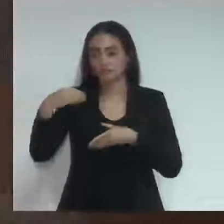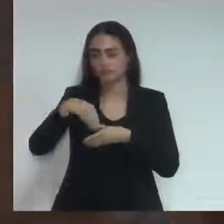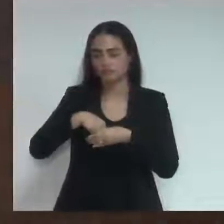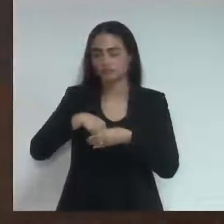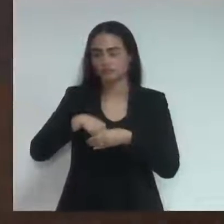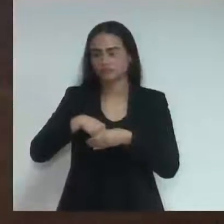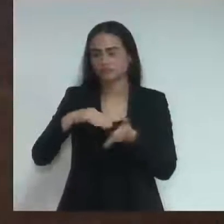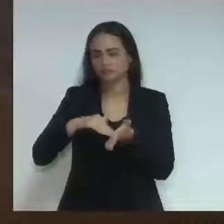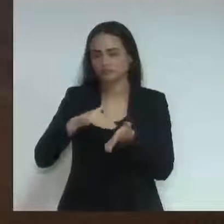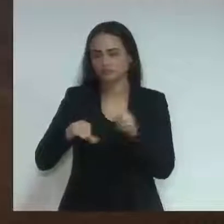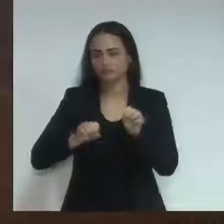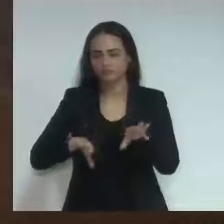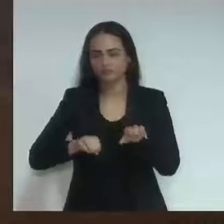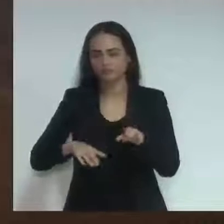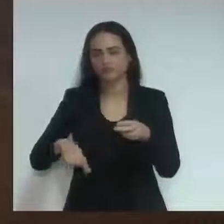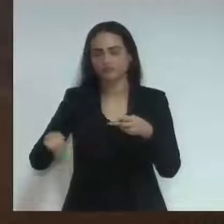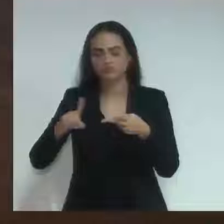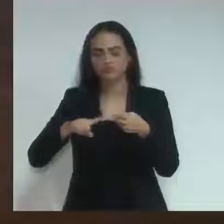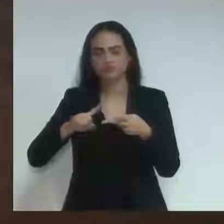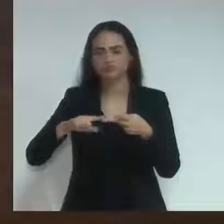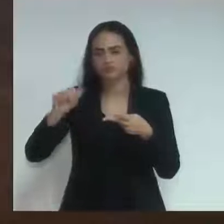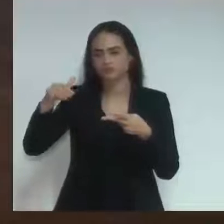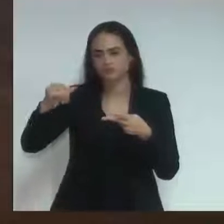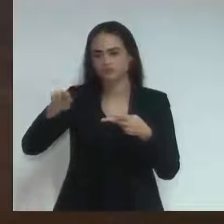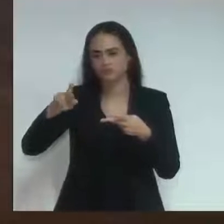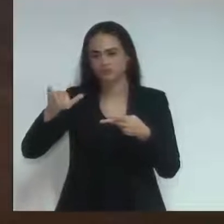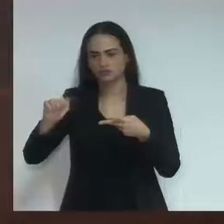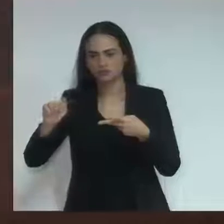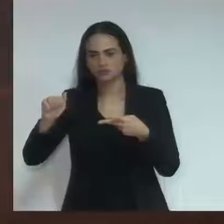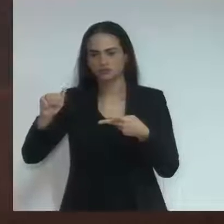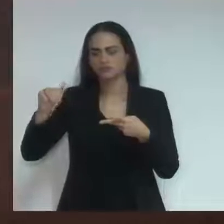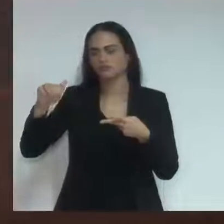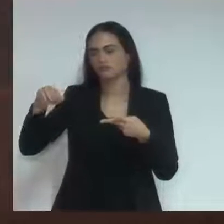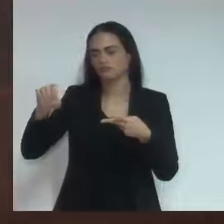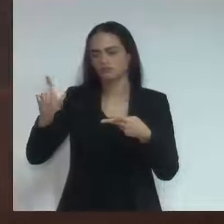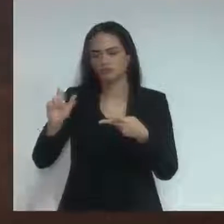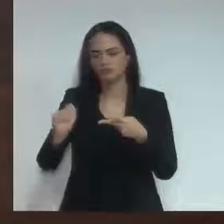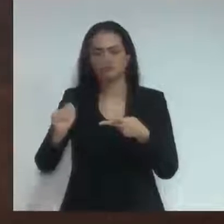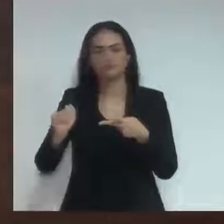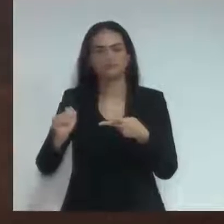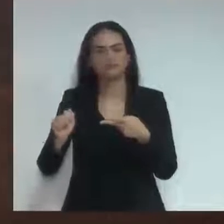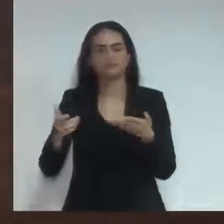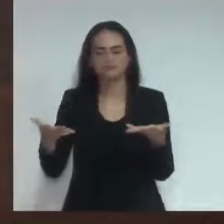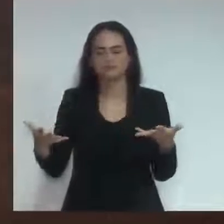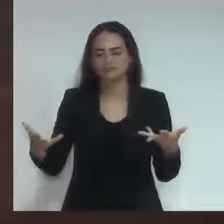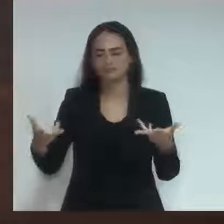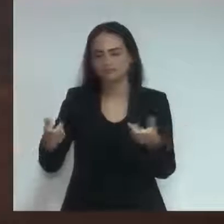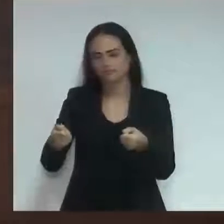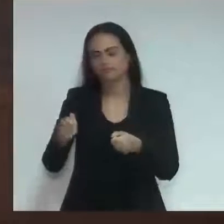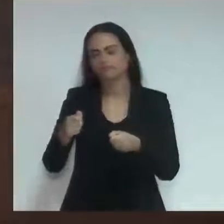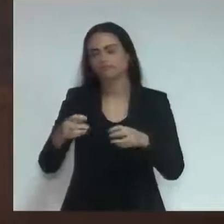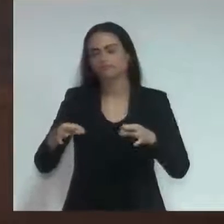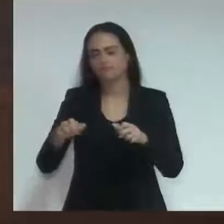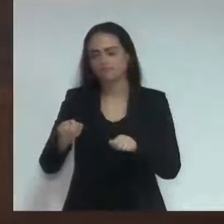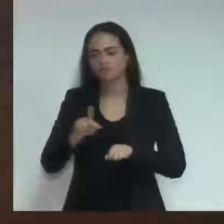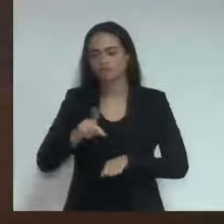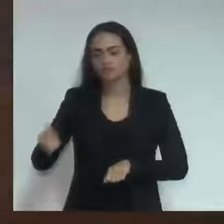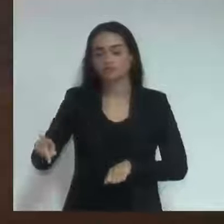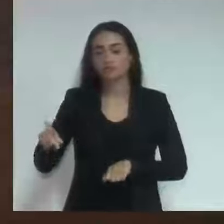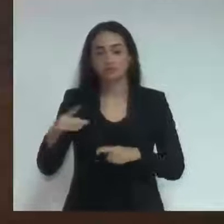Educação, e Dona Maria Amélia, que é diretora na Integração. Então, cumprimentar todos os professores da